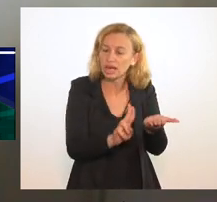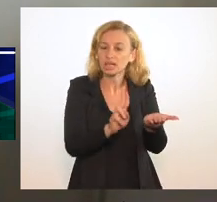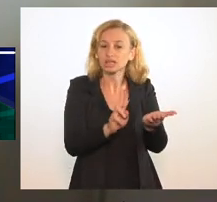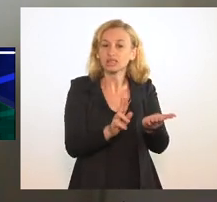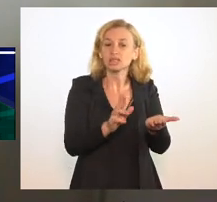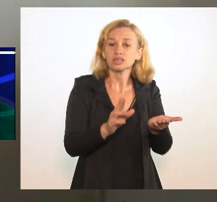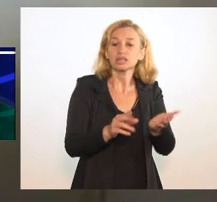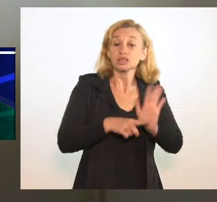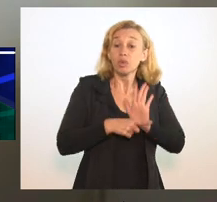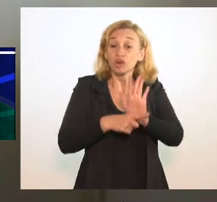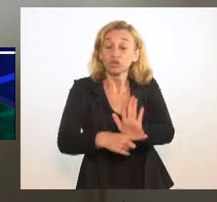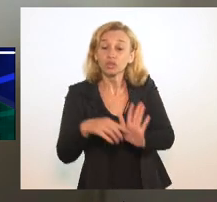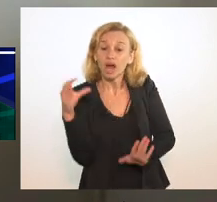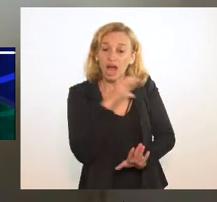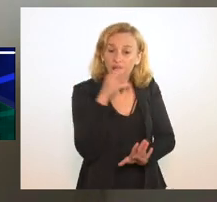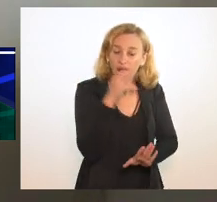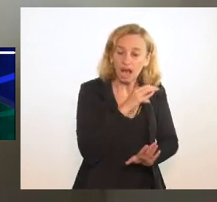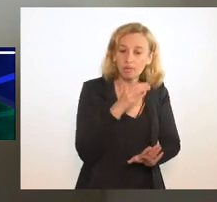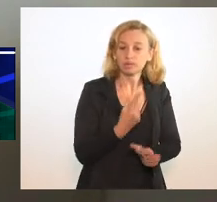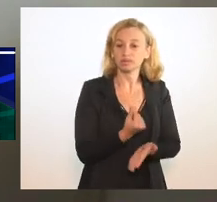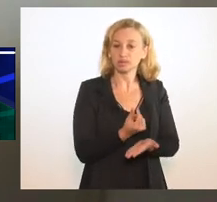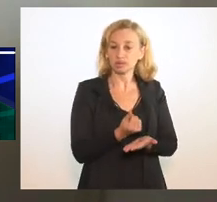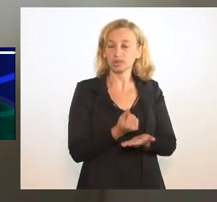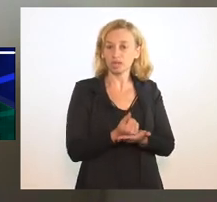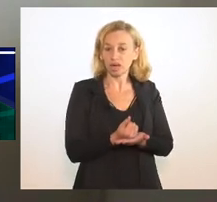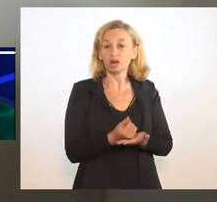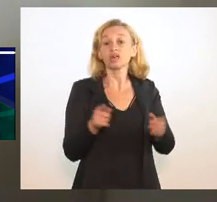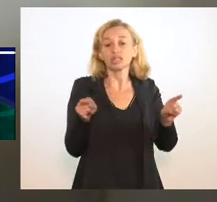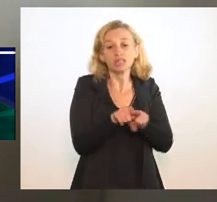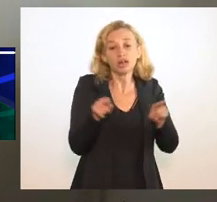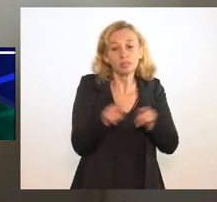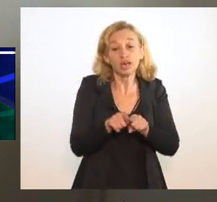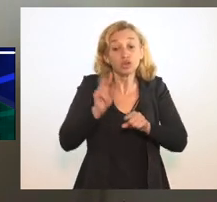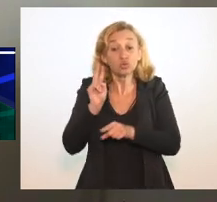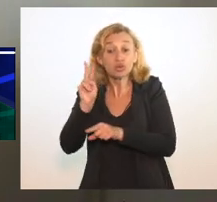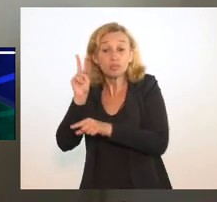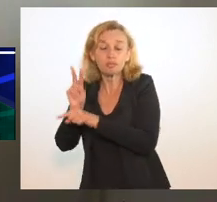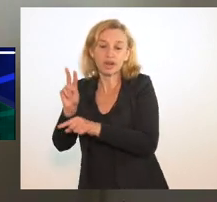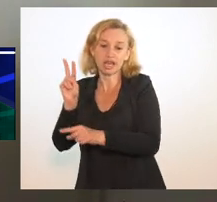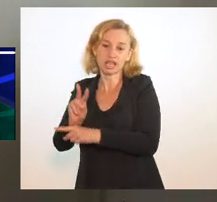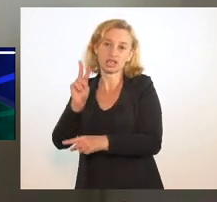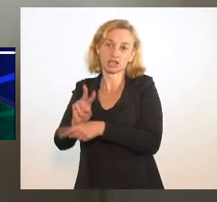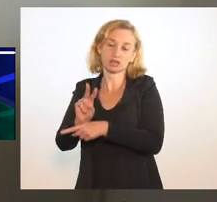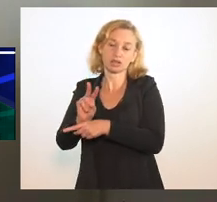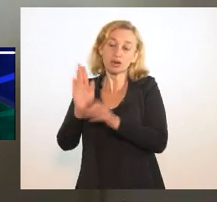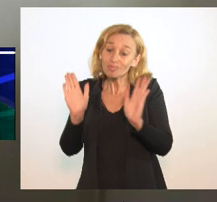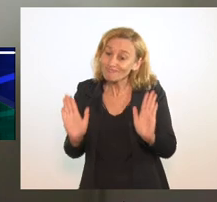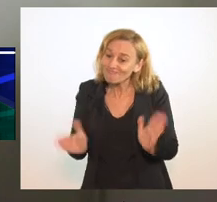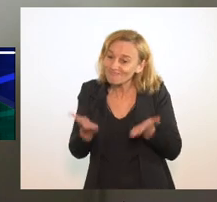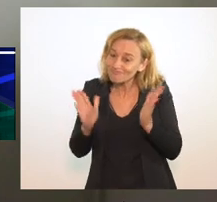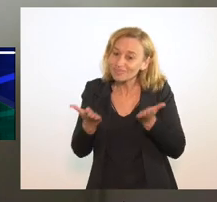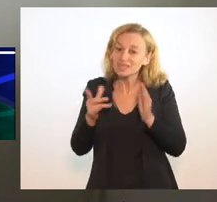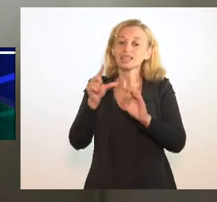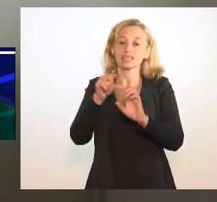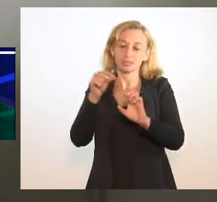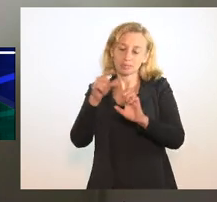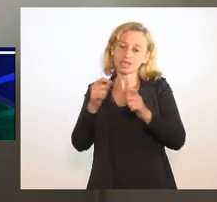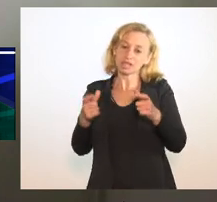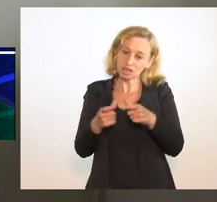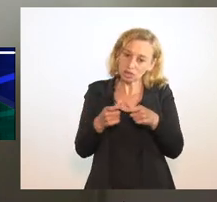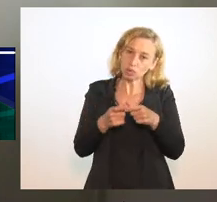auxílio emergencial quanto também nos empréstimos para incentivar o nosso